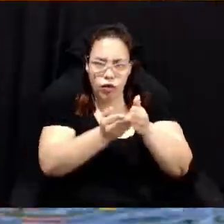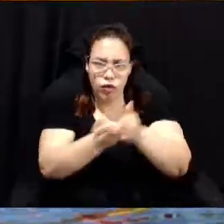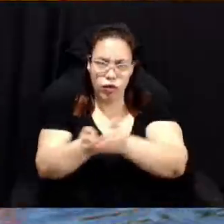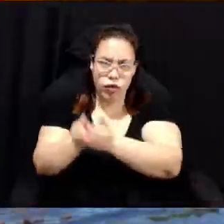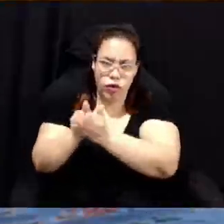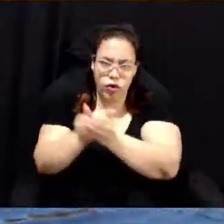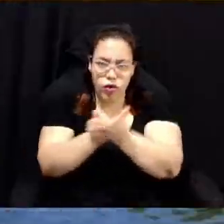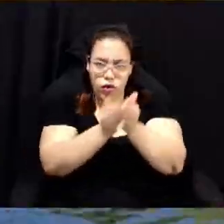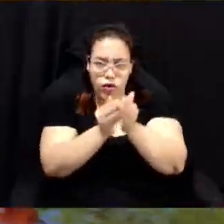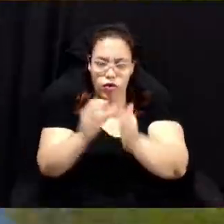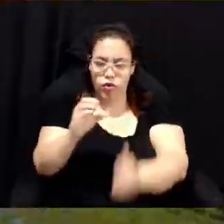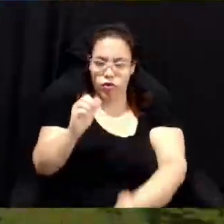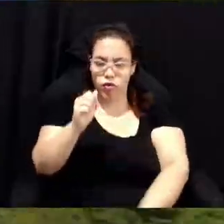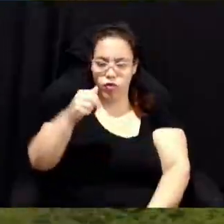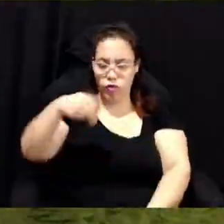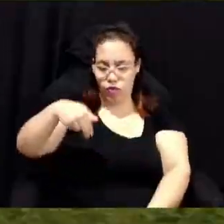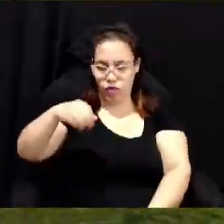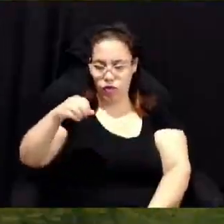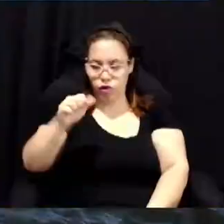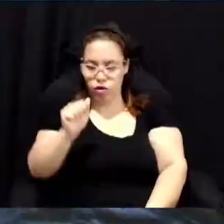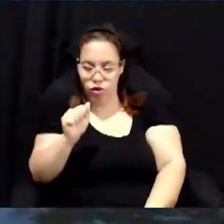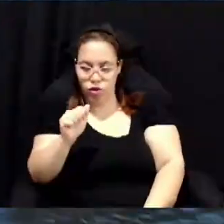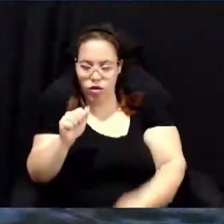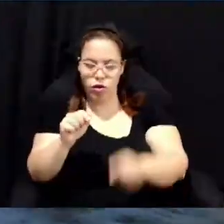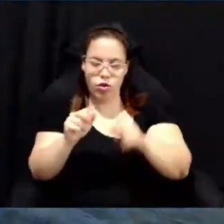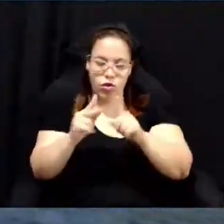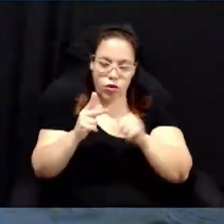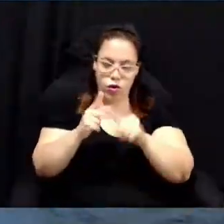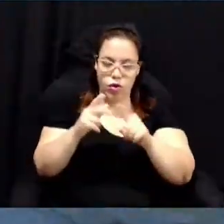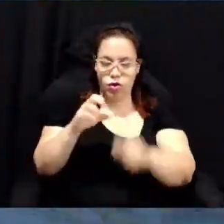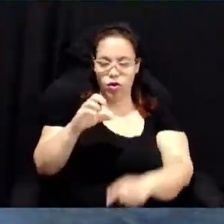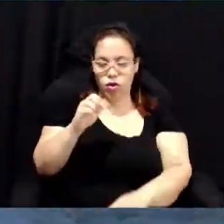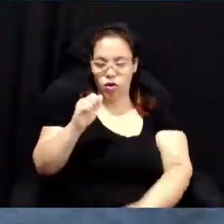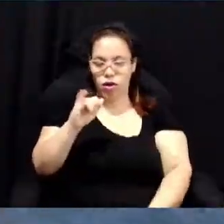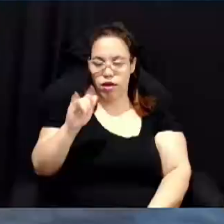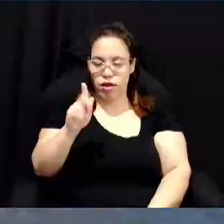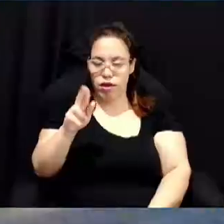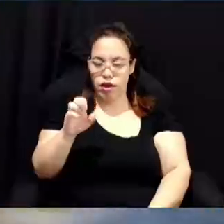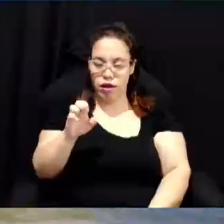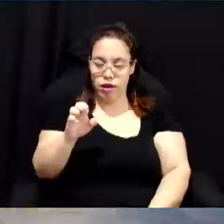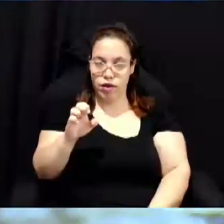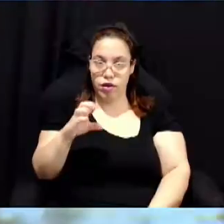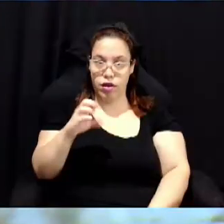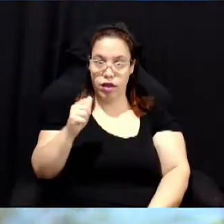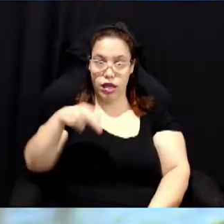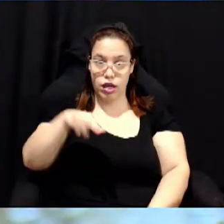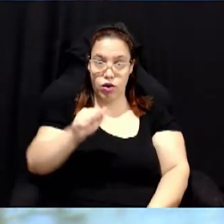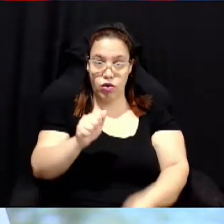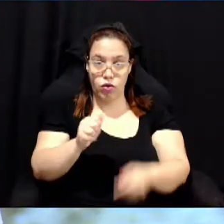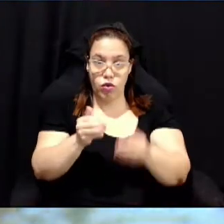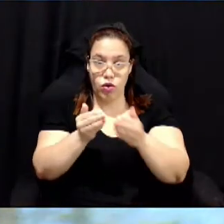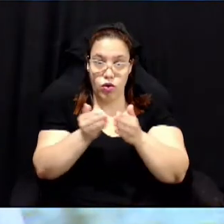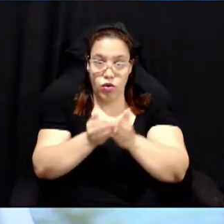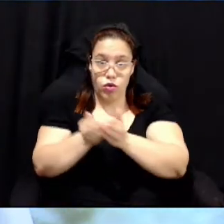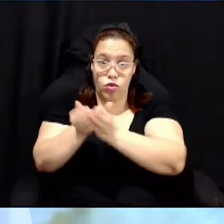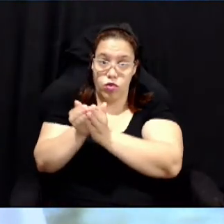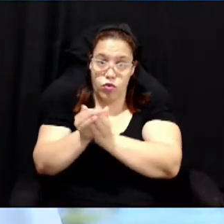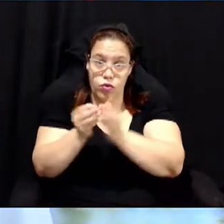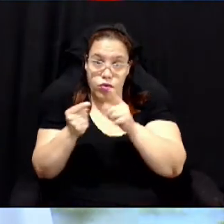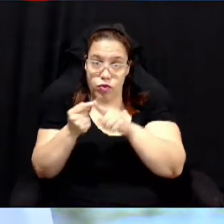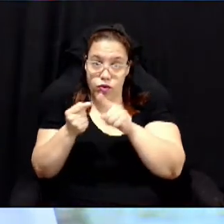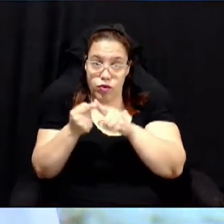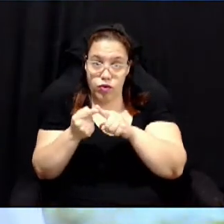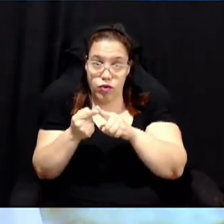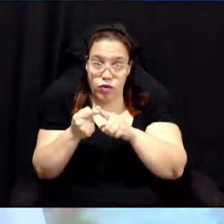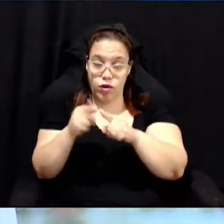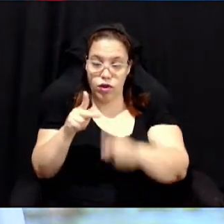um caiaque? É o posicionamento? Como que é a posição? Basicamente a canoa tem alguns tipos de canoas, né? Canoas havaianas, por exemplo, pessoas